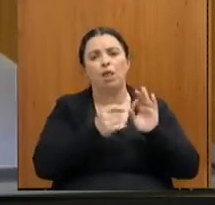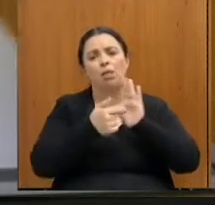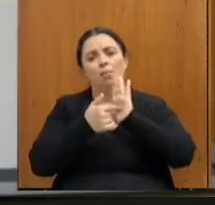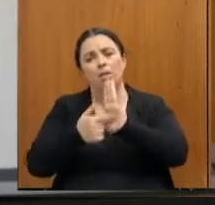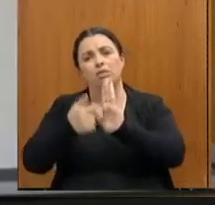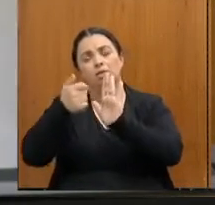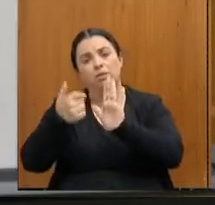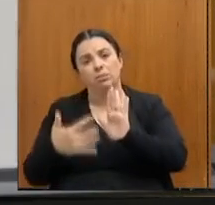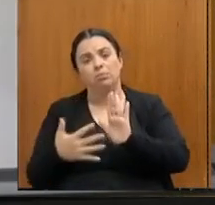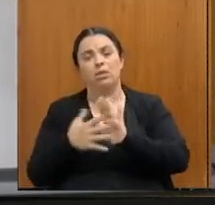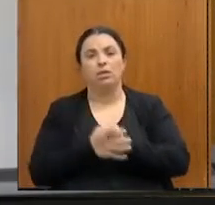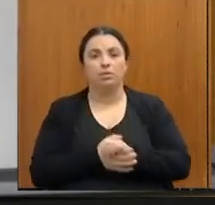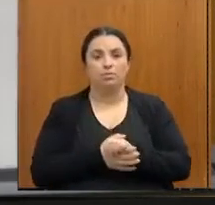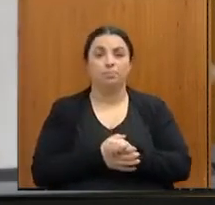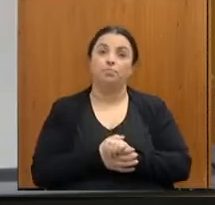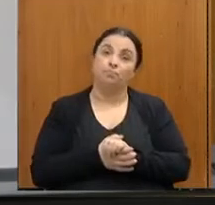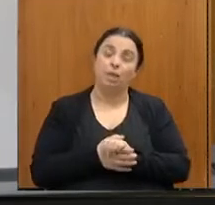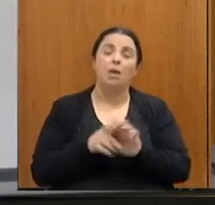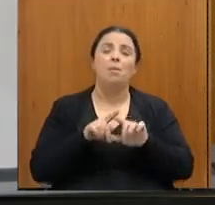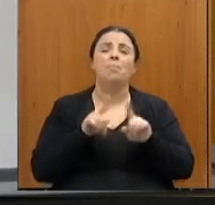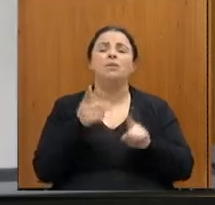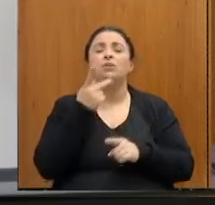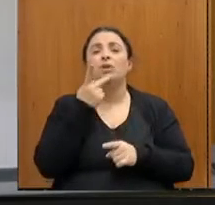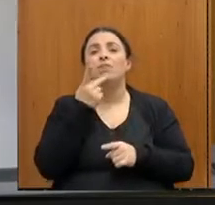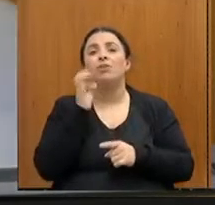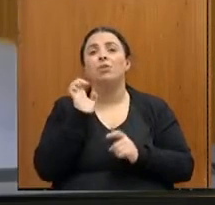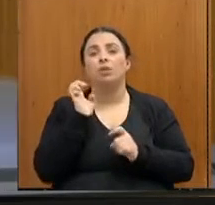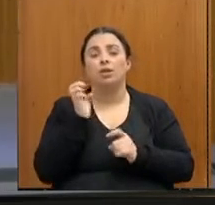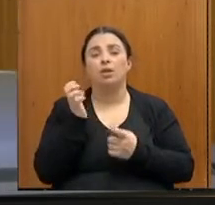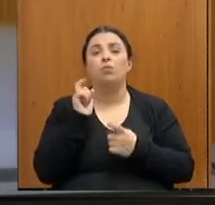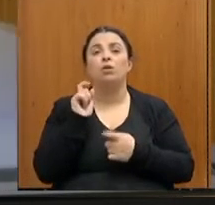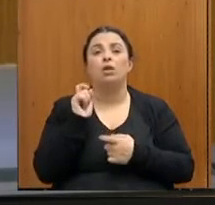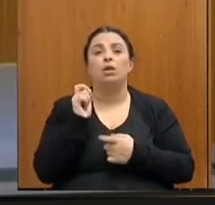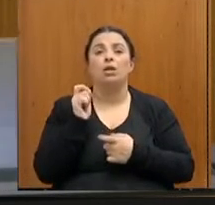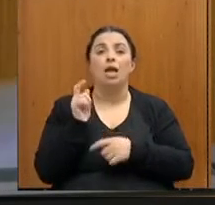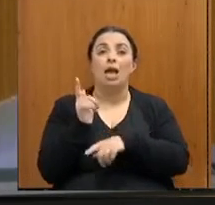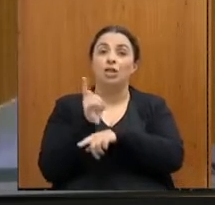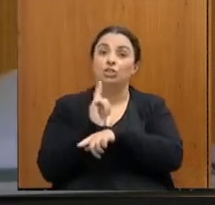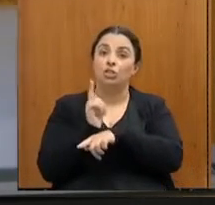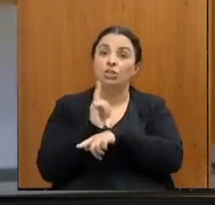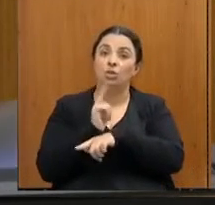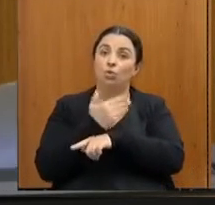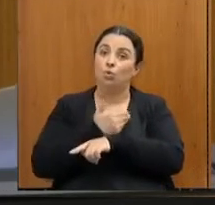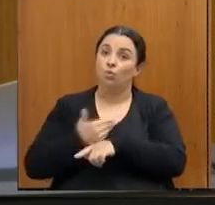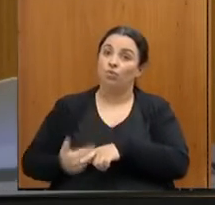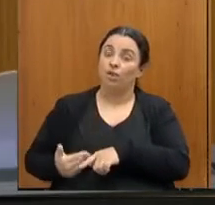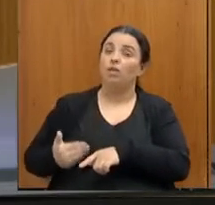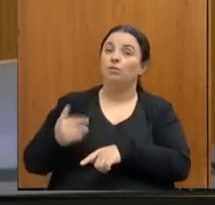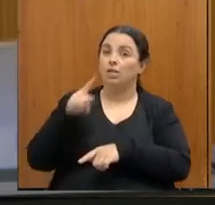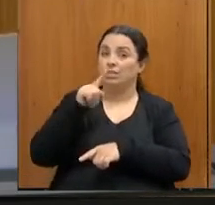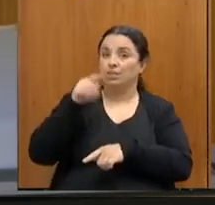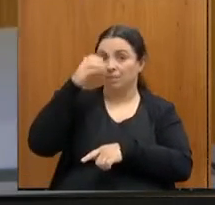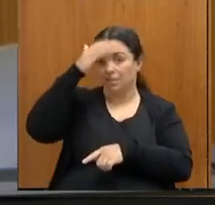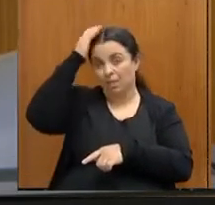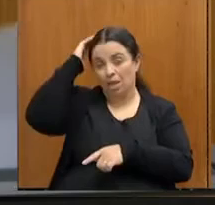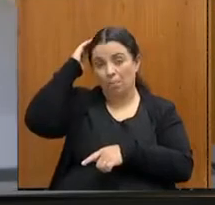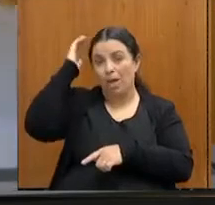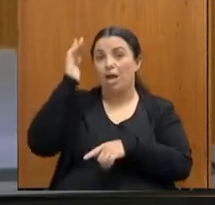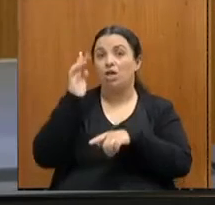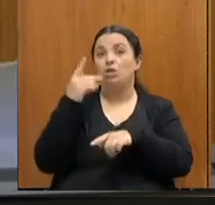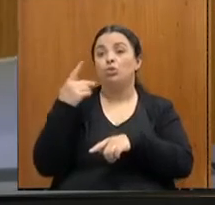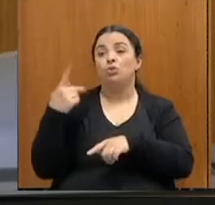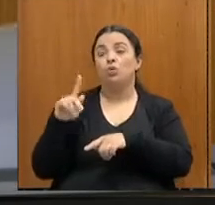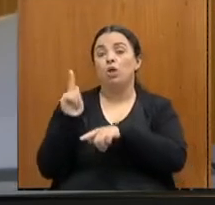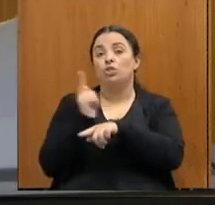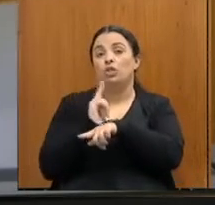é então que eu quero tratar é um pouco da gestão do governo Zema na Cemig porque eu acho que assim a gente consegue ter